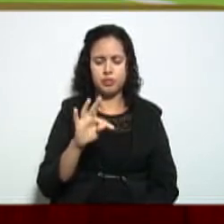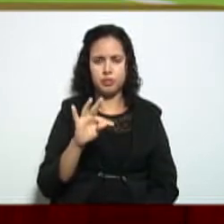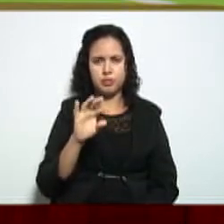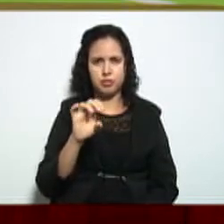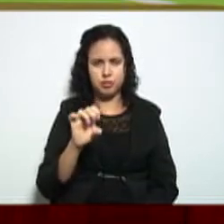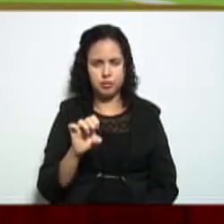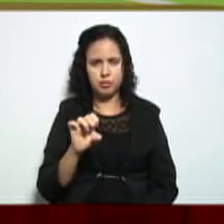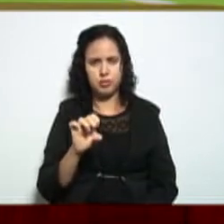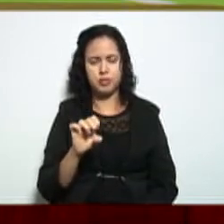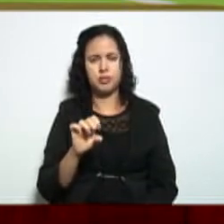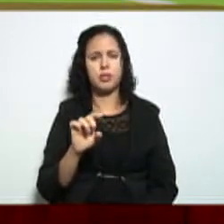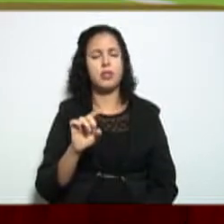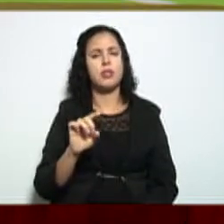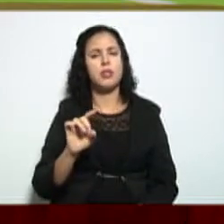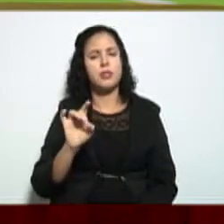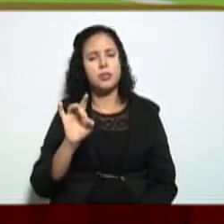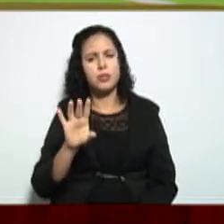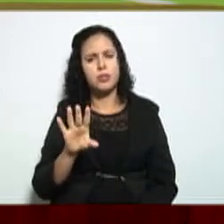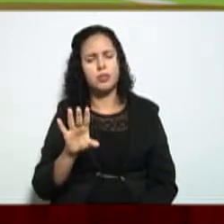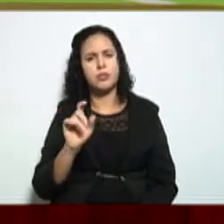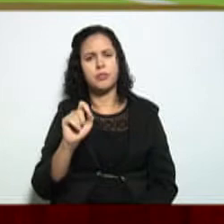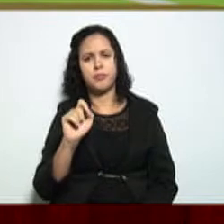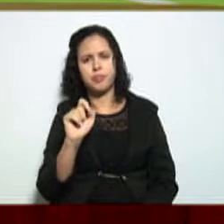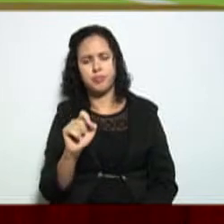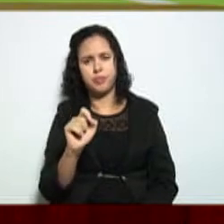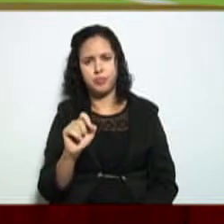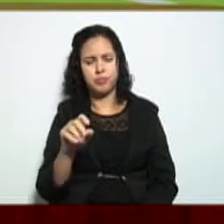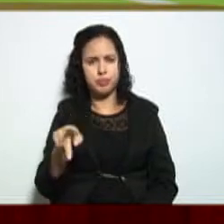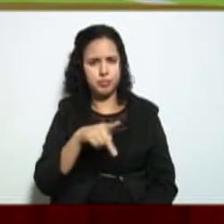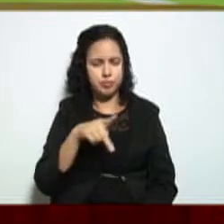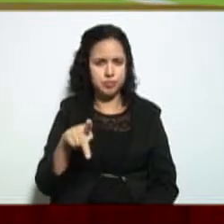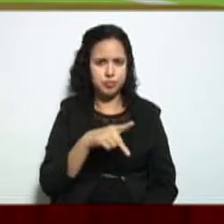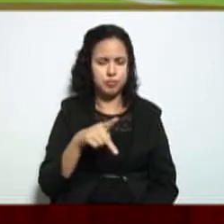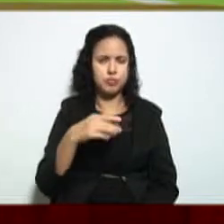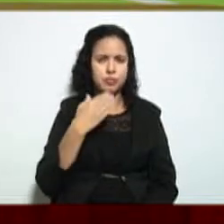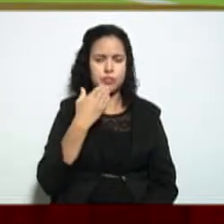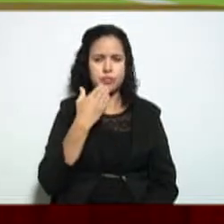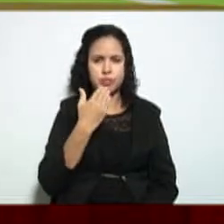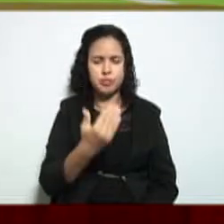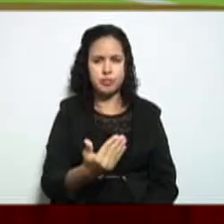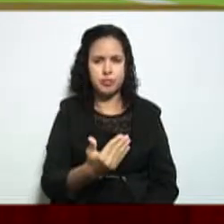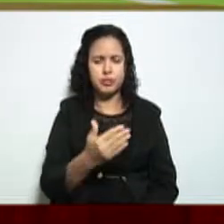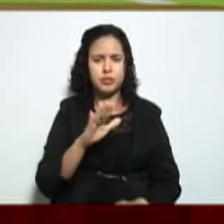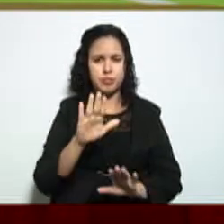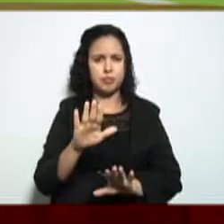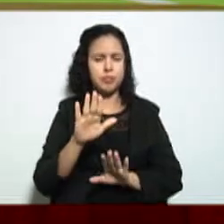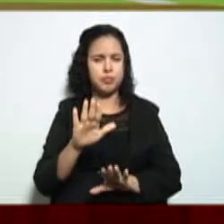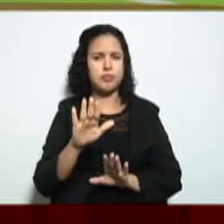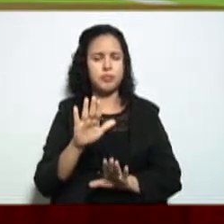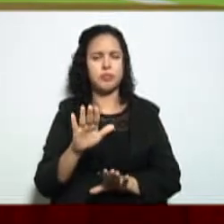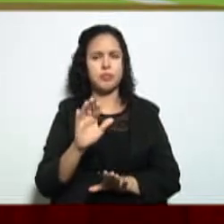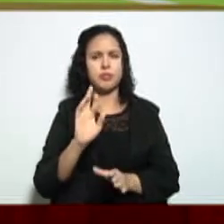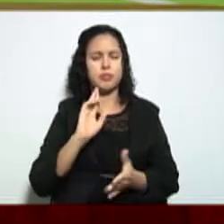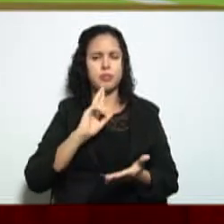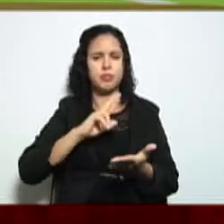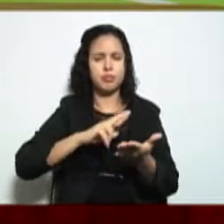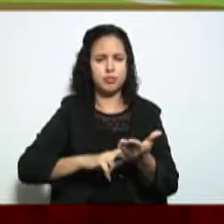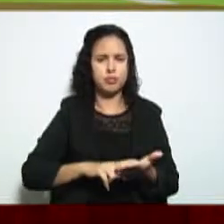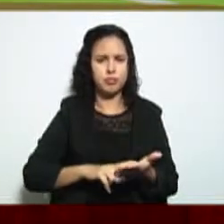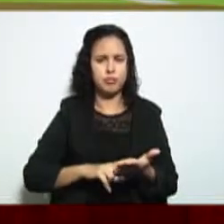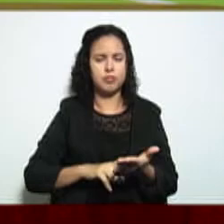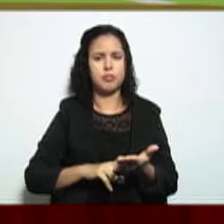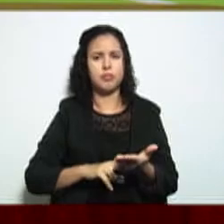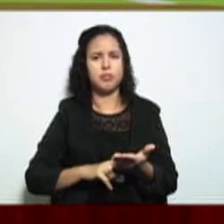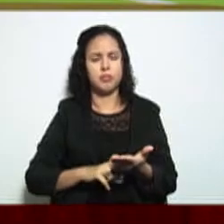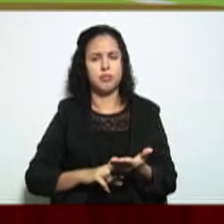correção. Só uma observação que a professora e os alunos estão pedindo para ir mais devagar com as respostas. Ah, a gente leu muito